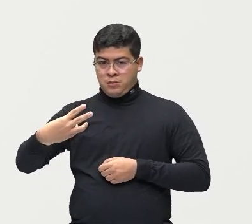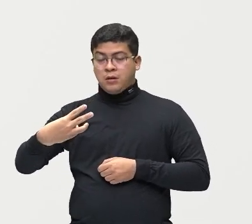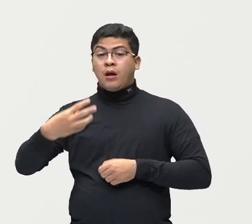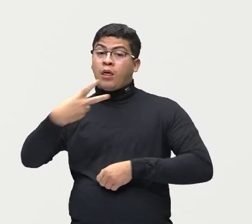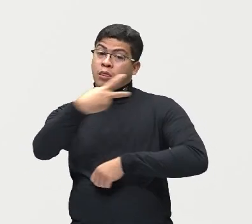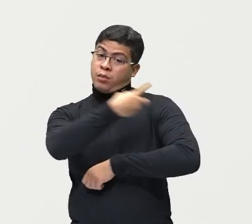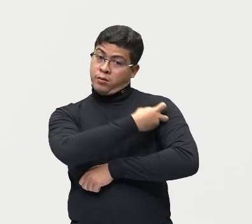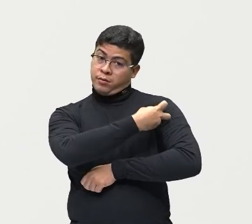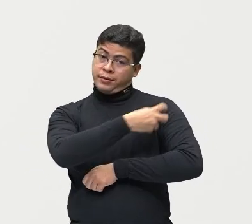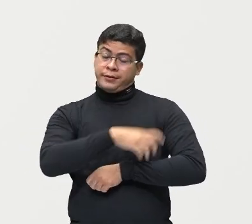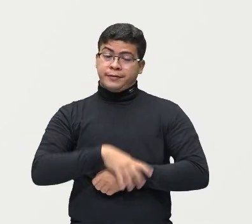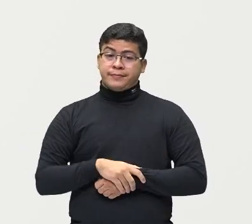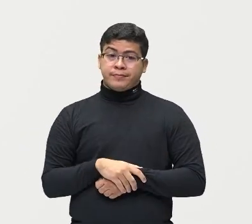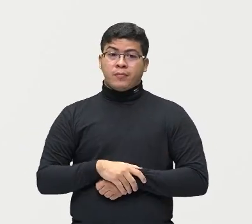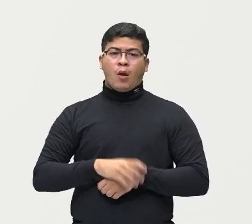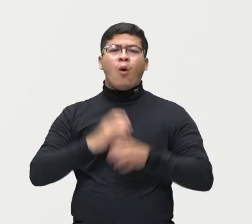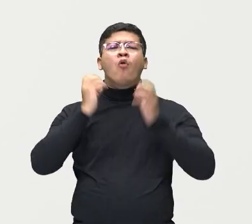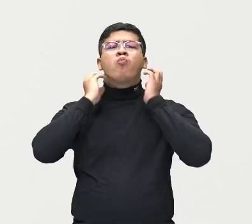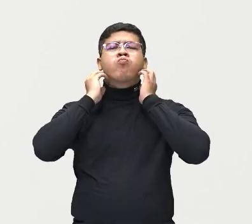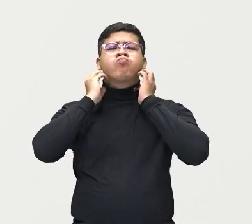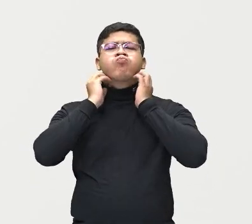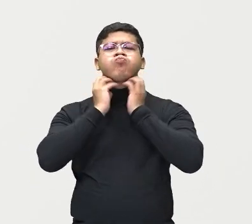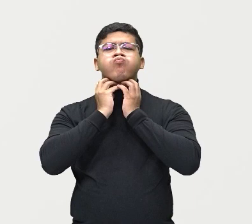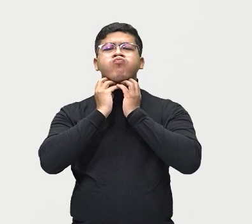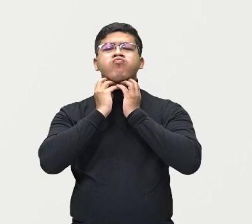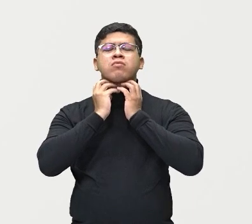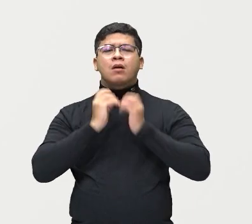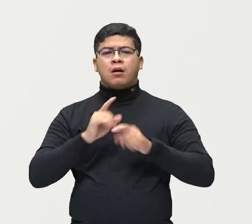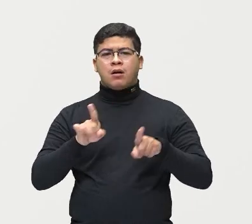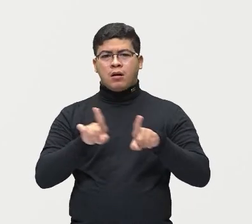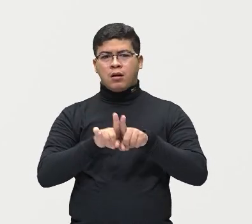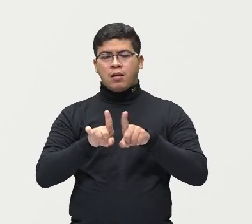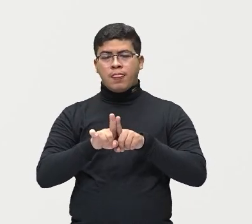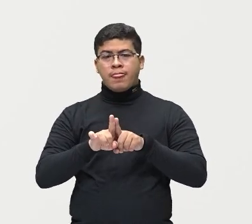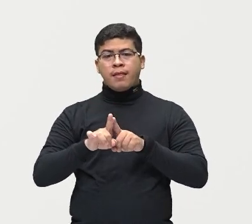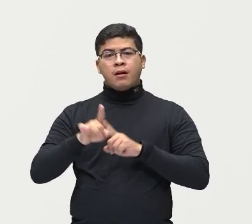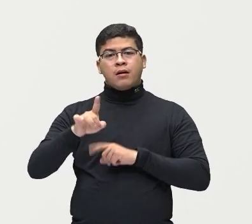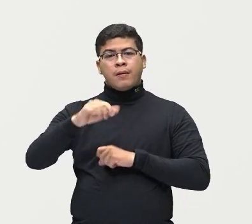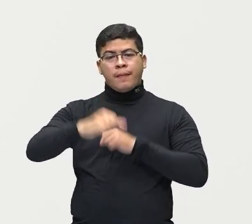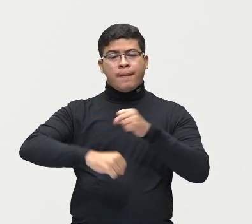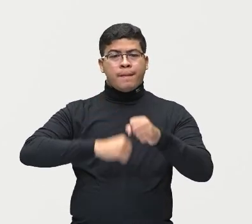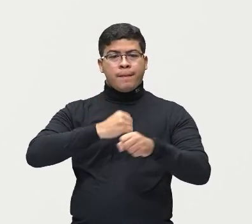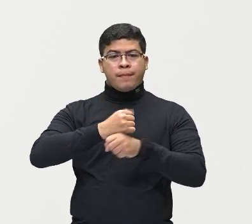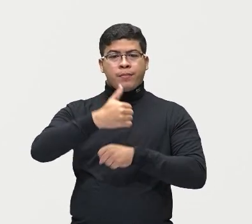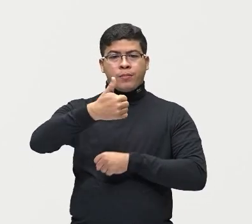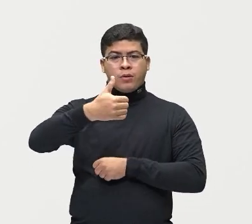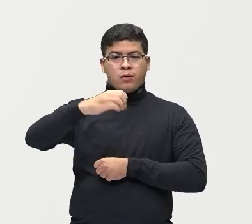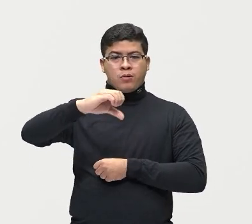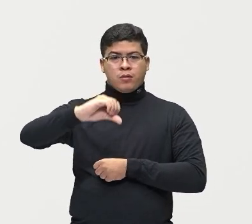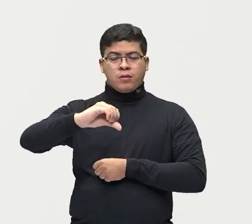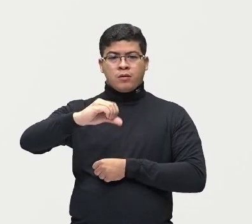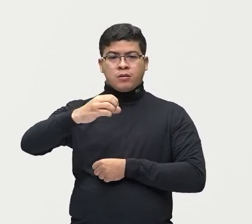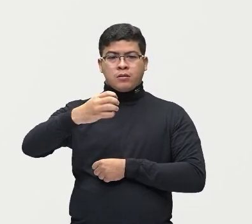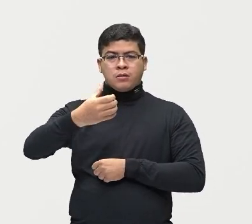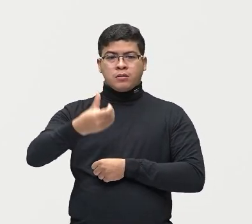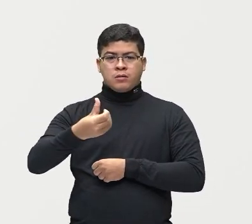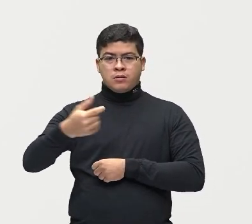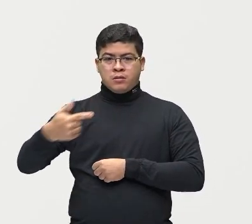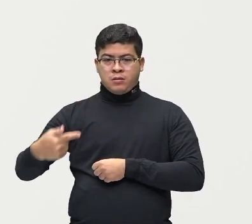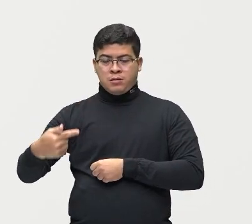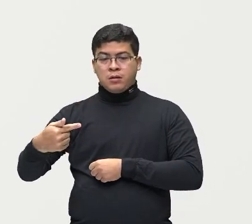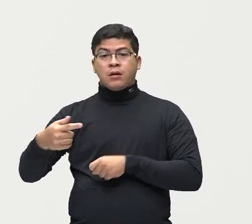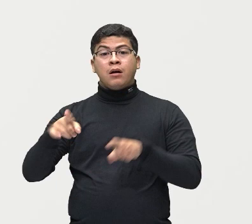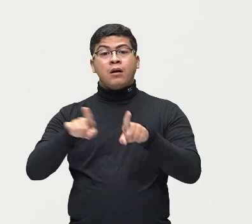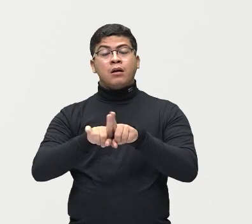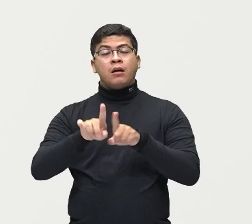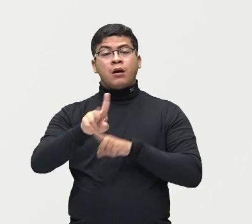1963, a cachumba em 1967, a rubéola em